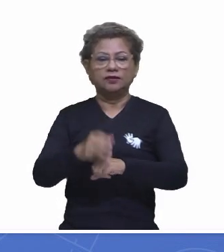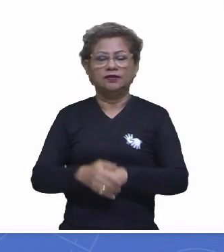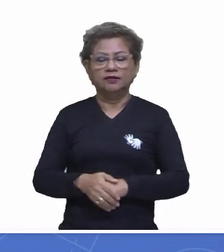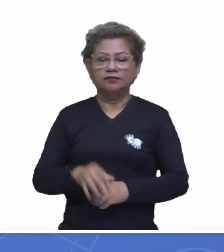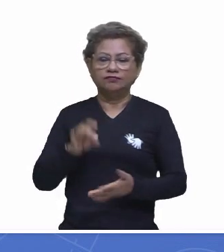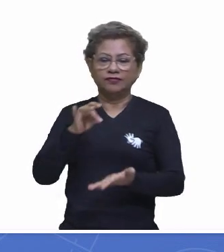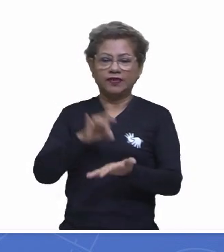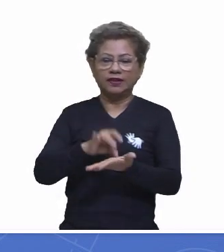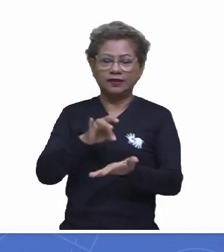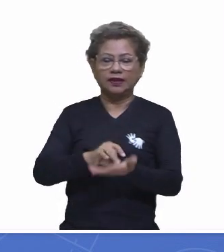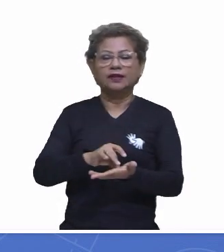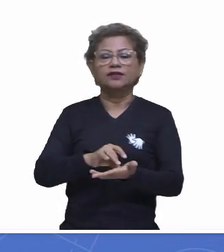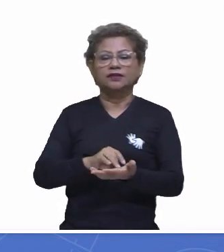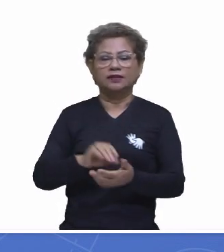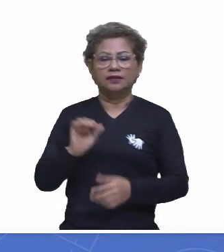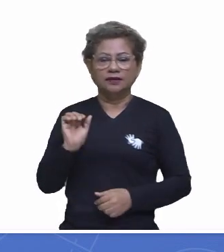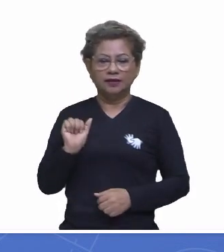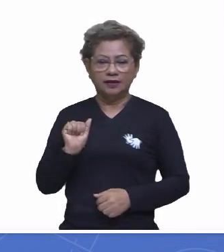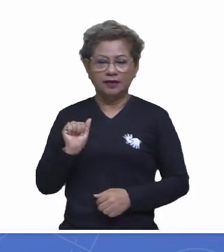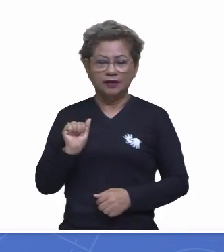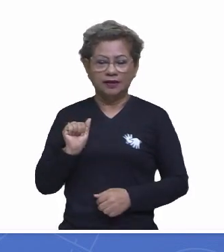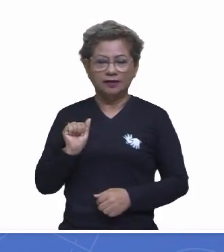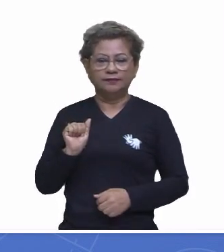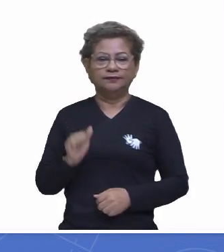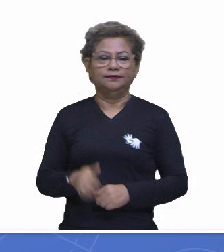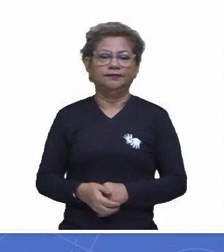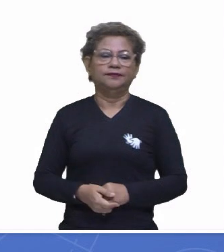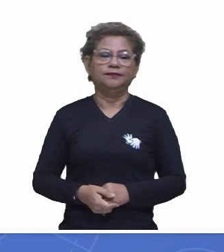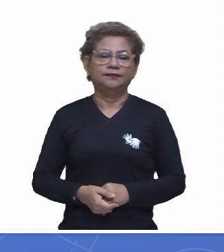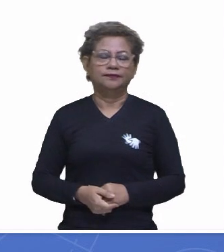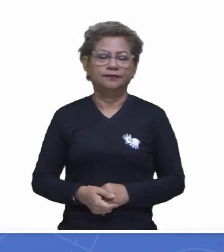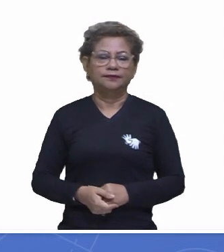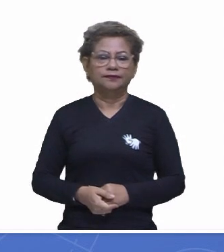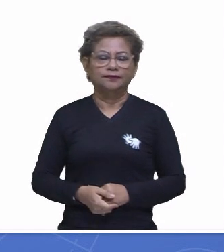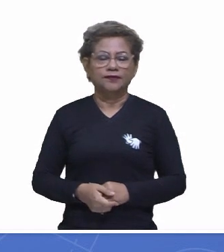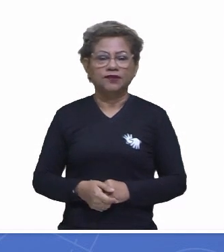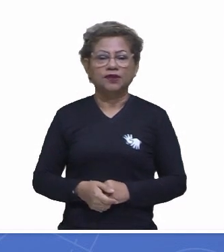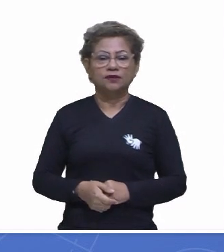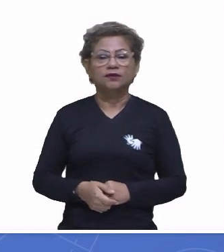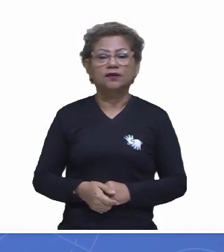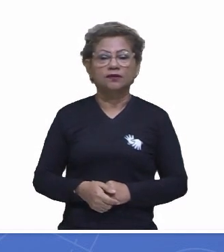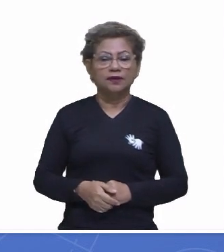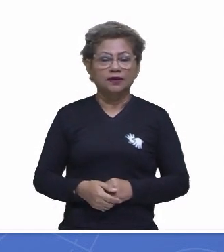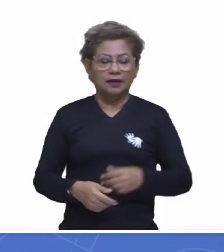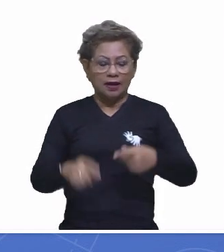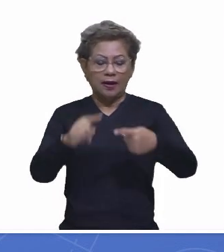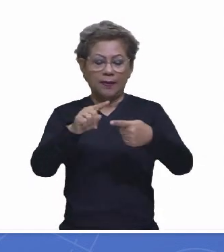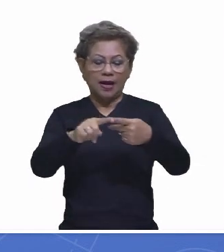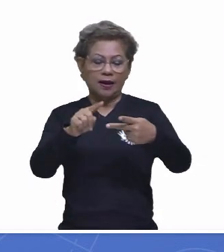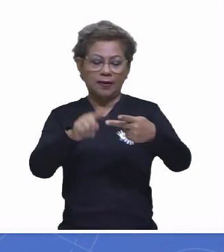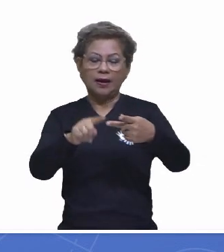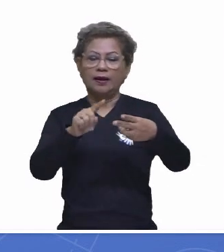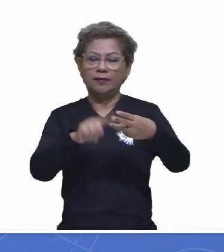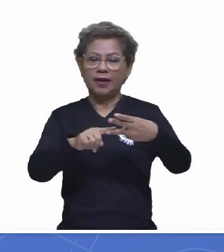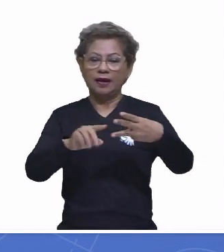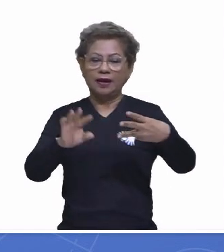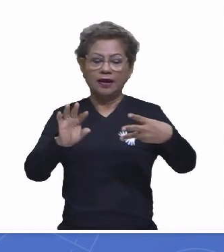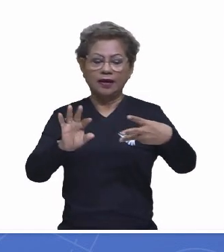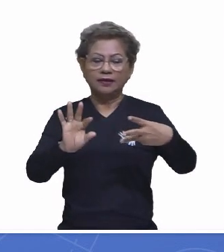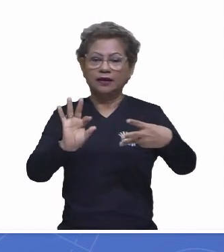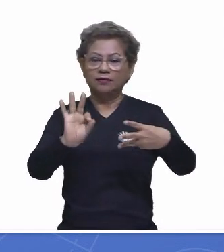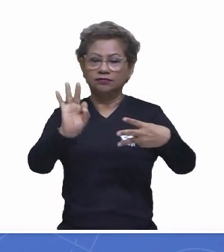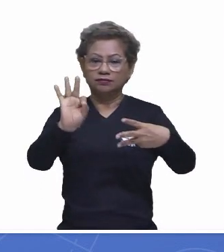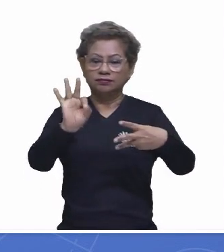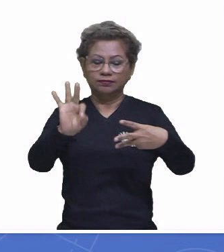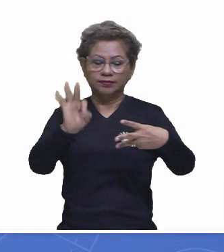mesmo a letra A, né? Então, a alternativa A apresenta apenas adjetivos. Todas as outras alternativas apresentam uma palavra que não é adjetivo.